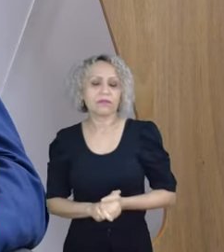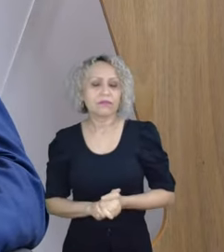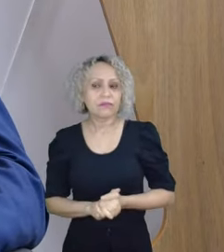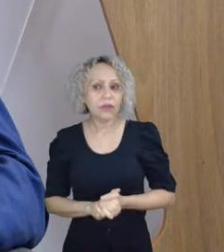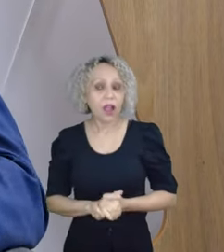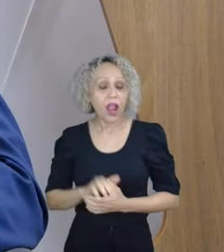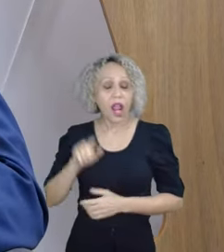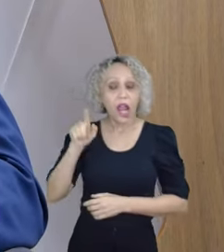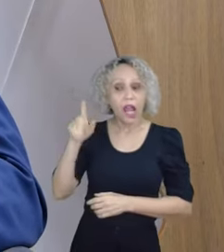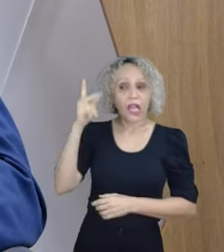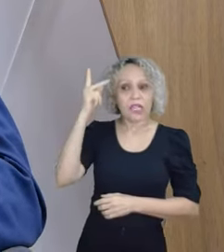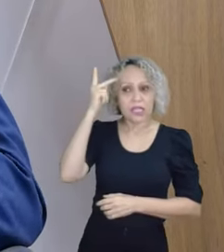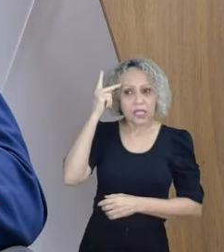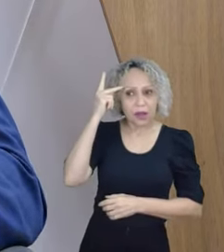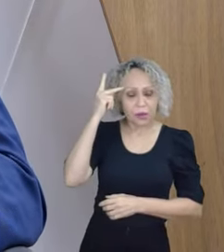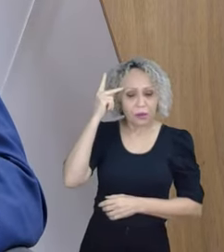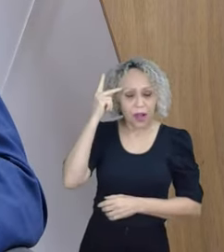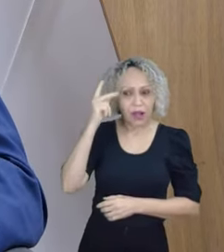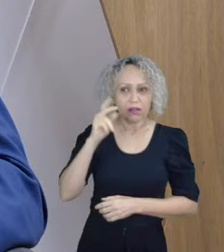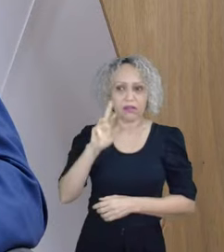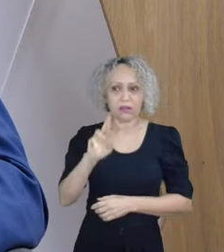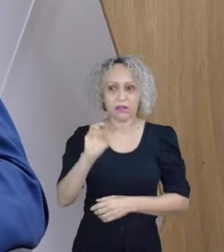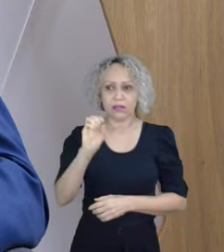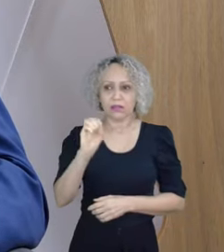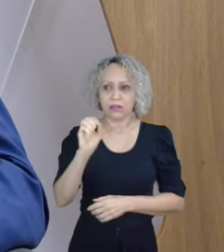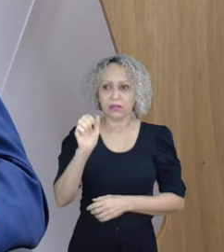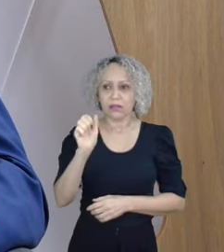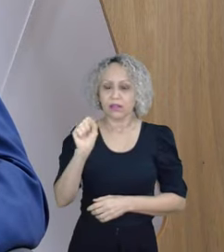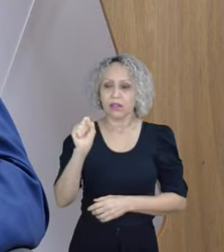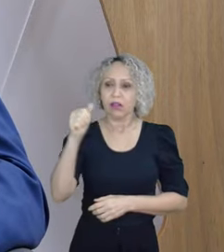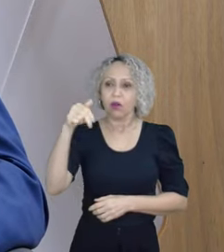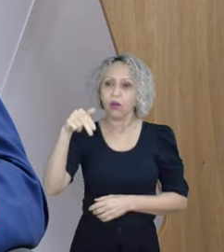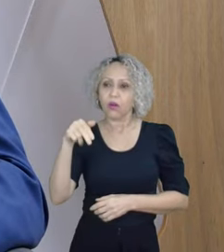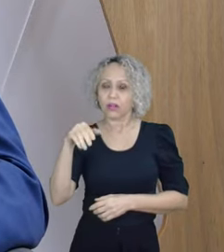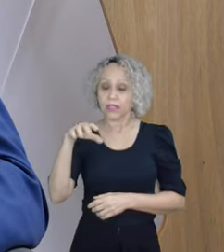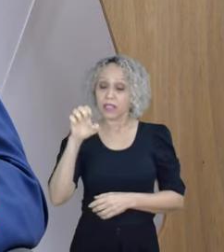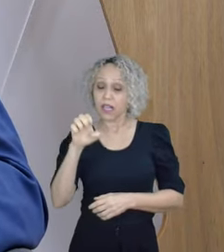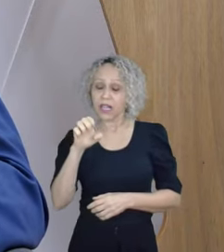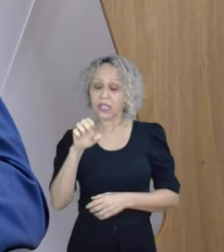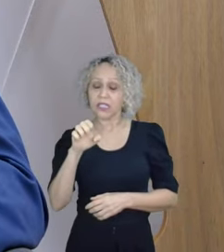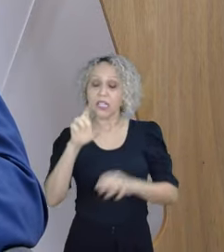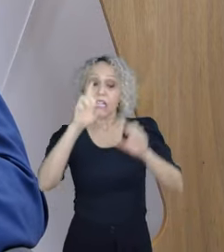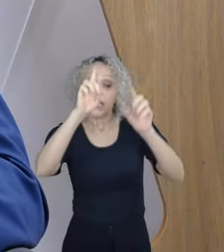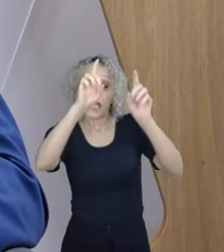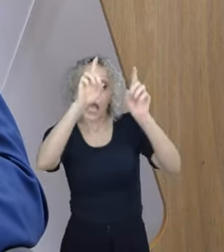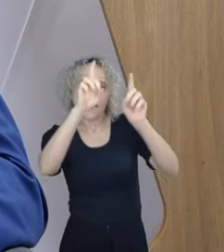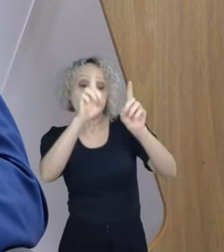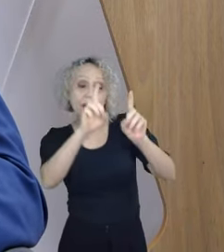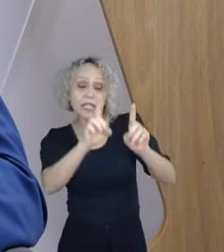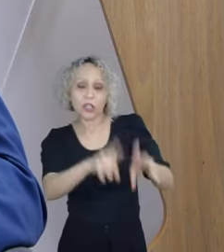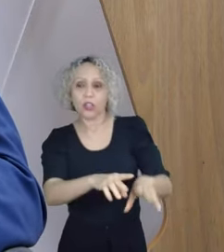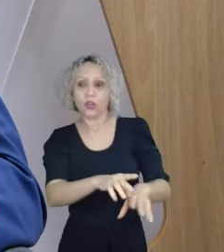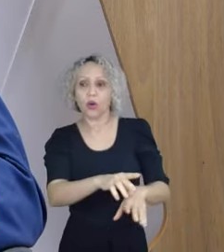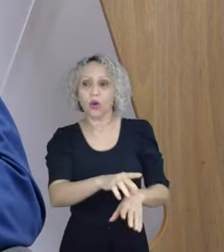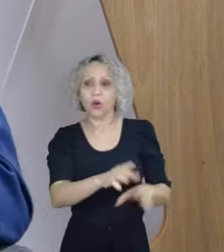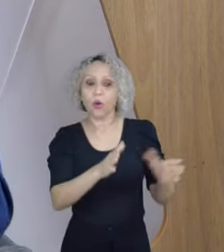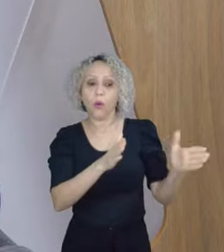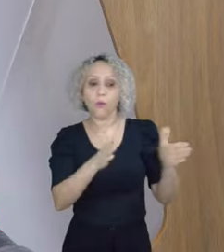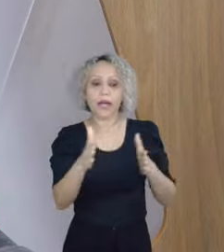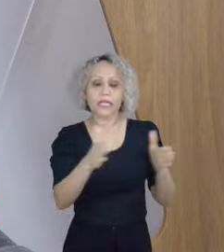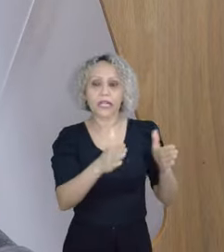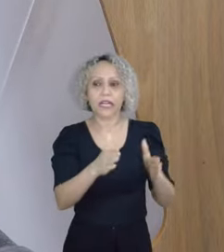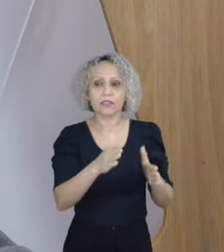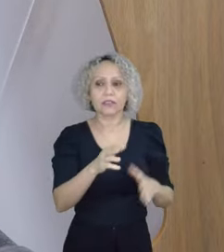em São Paulo, né, o abandono, vamos chamar assim, do mandato de deputada federal, né? E que questiona também no Paraná